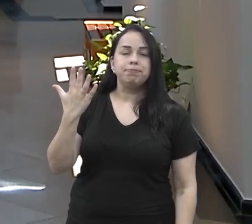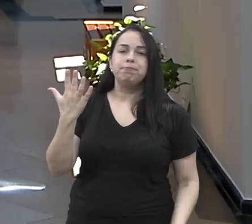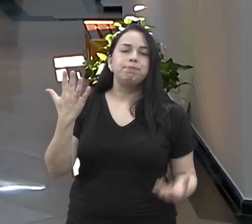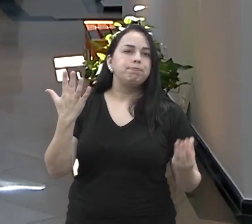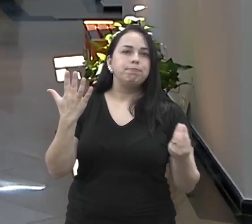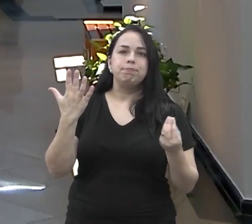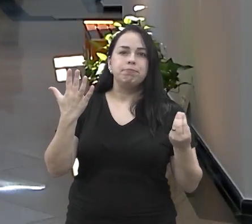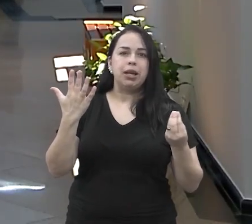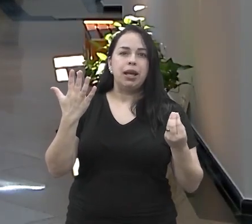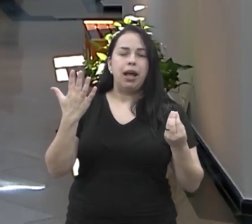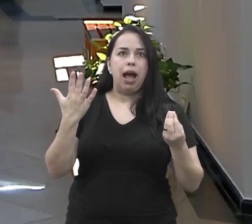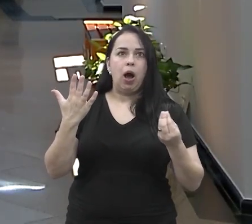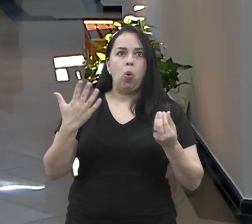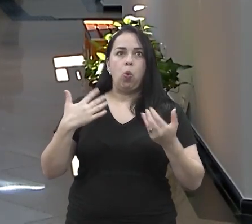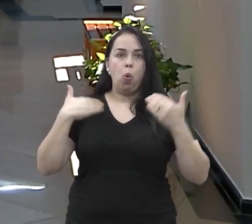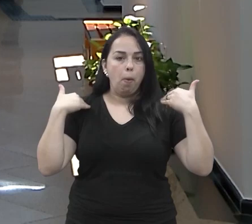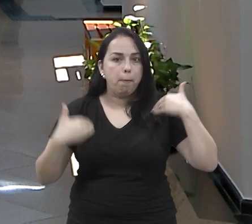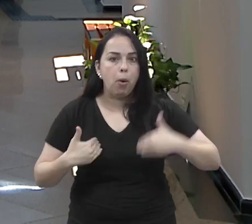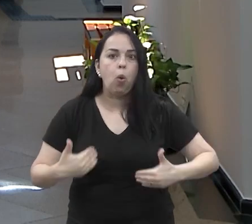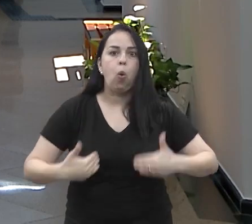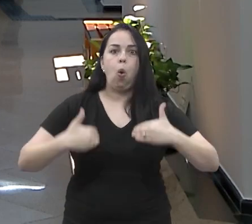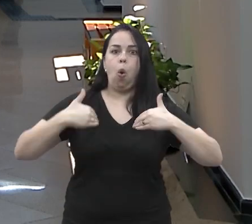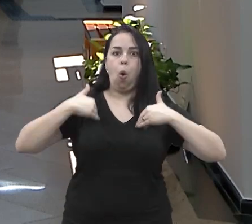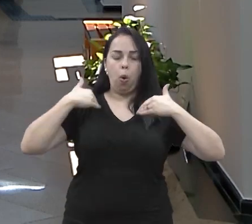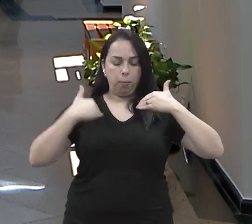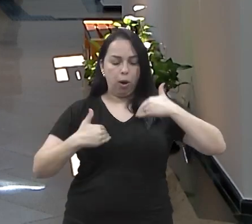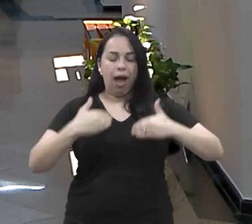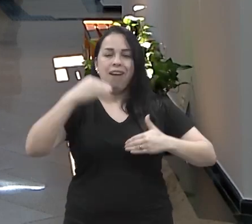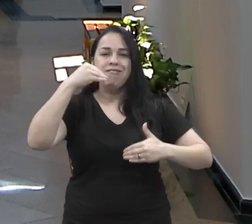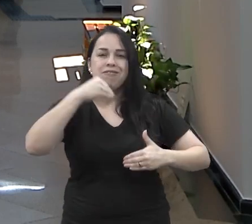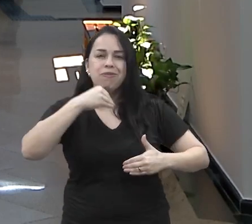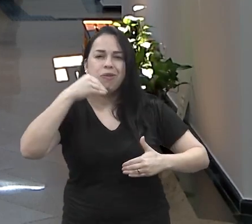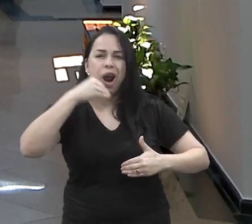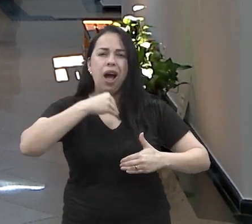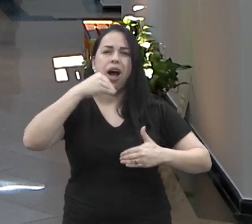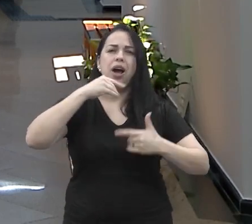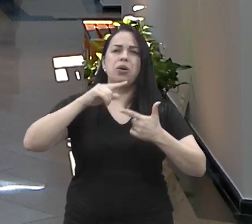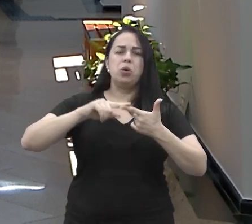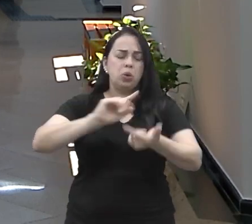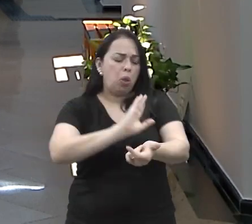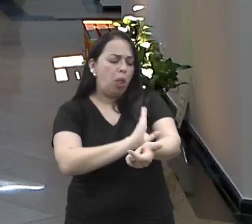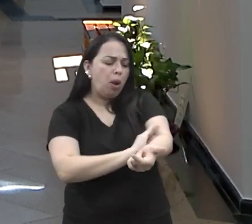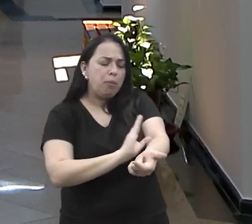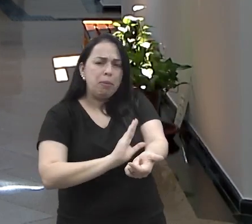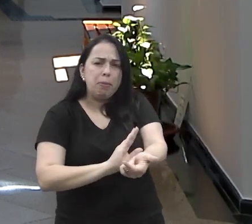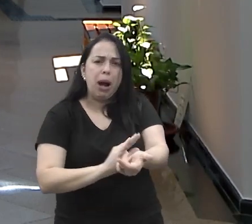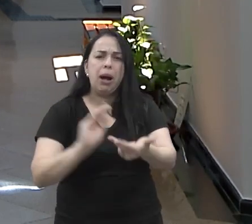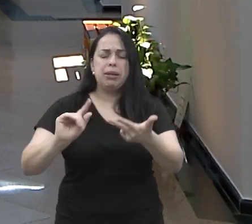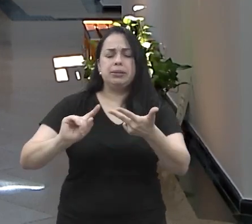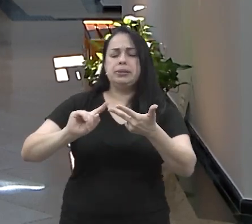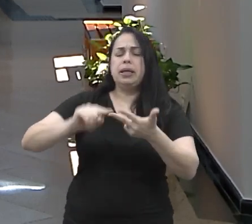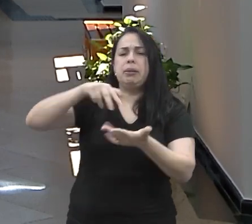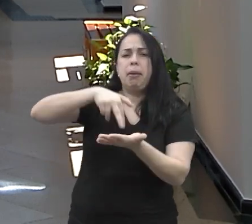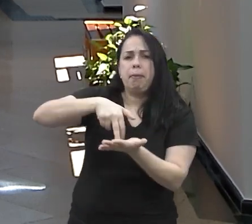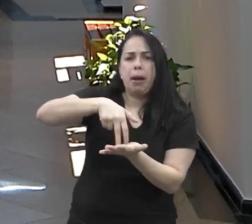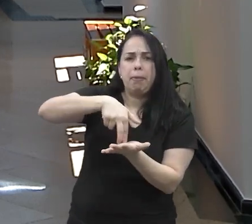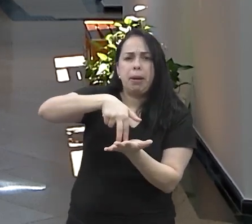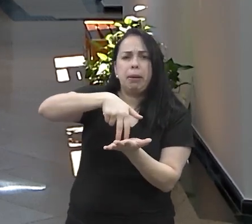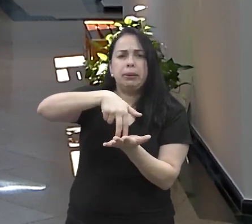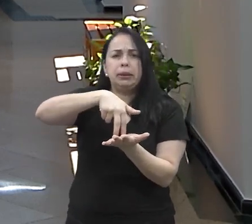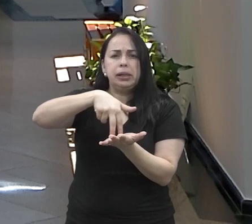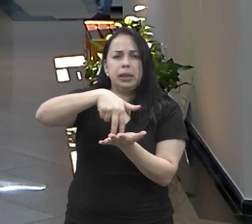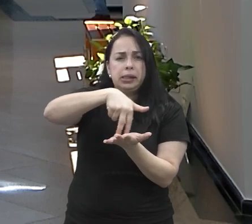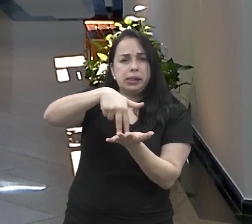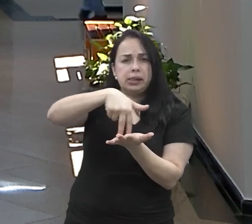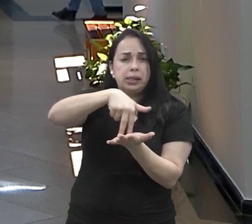uma doença que ela atinge toda a capacidade muscular, as fibras musculares, a capacidade